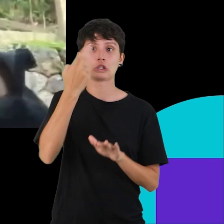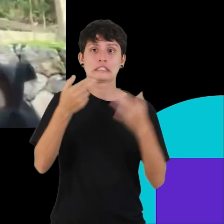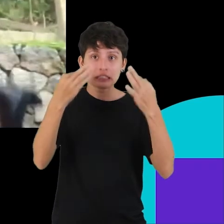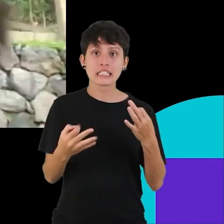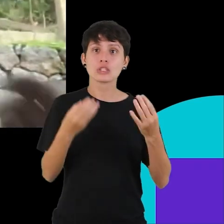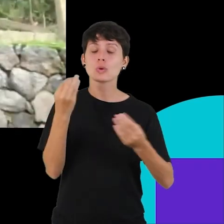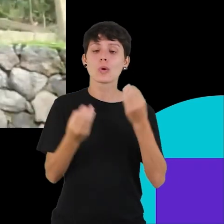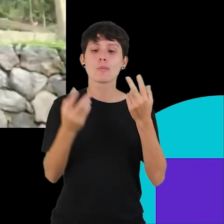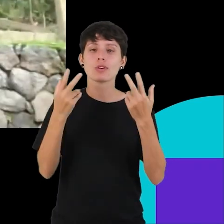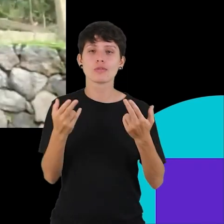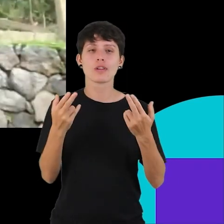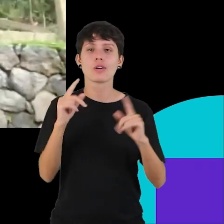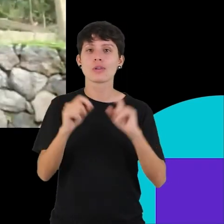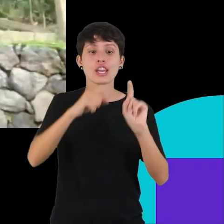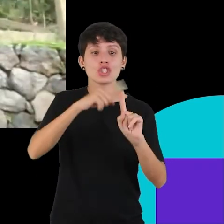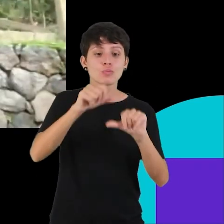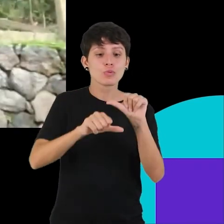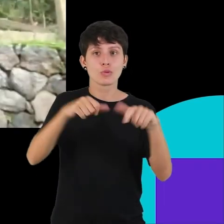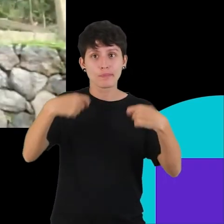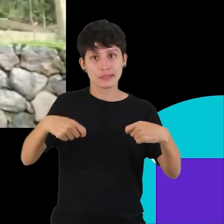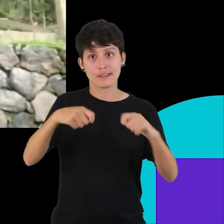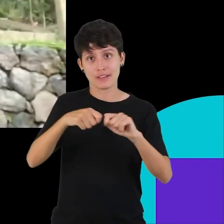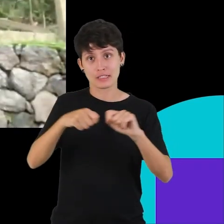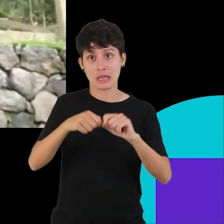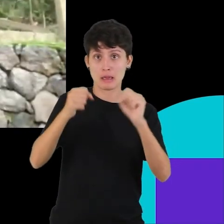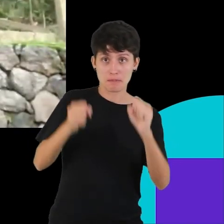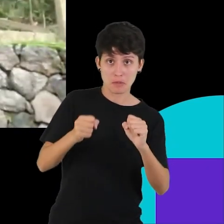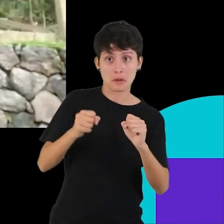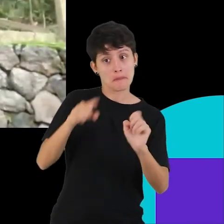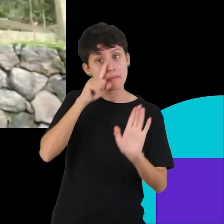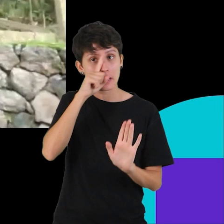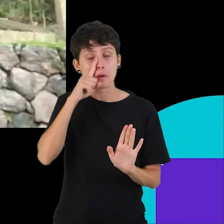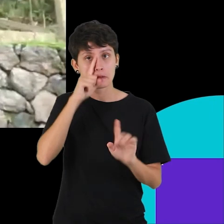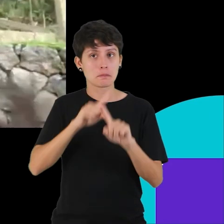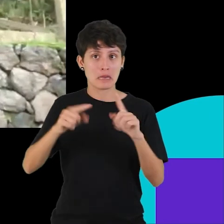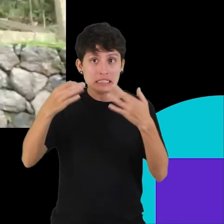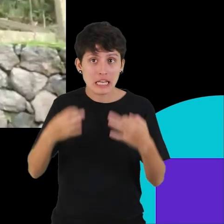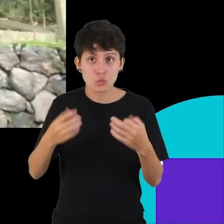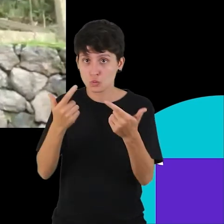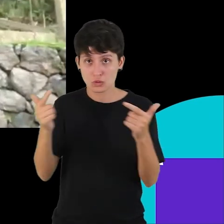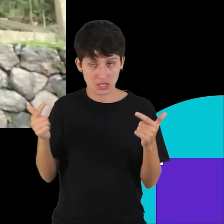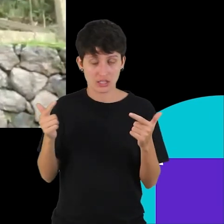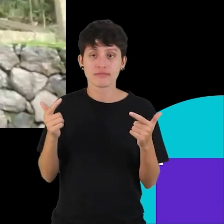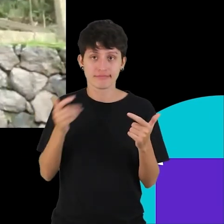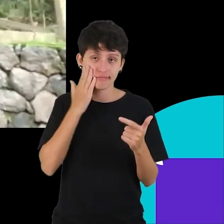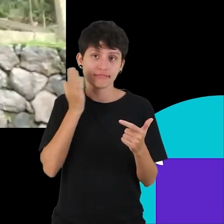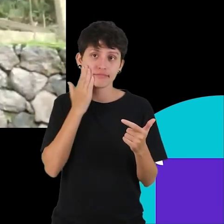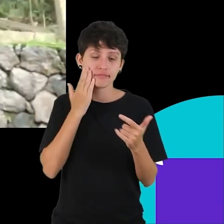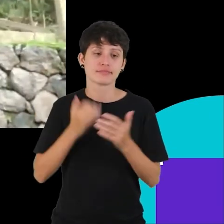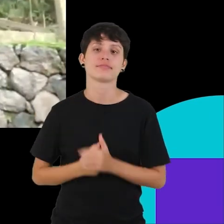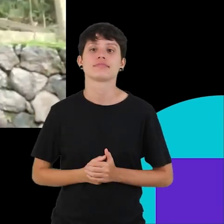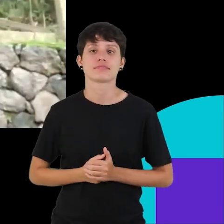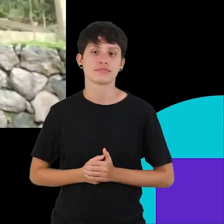escondidos. Então, esse, por exemplo, do reinvestimento, era um ponto de alavancagem muito, muito escondido, que a gente só descobriu indo a campo e conversando